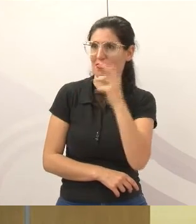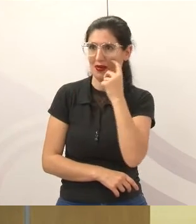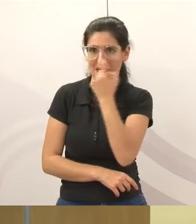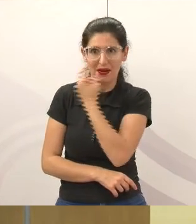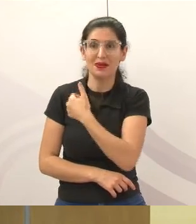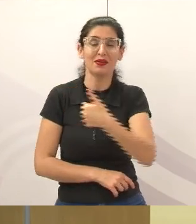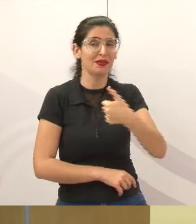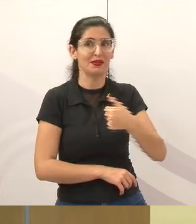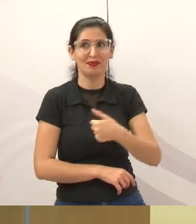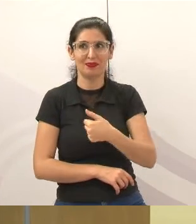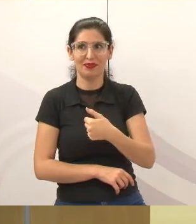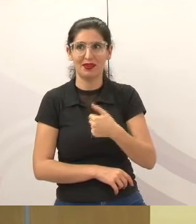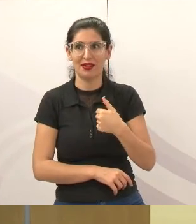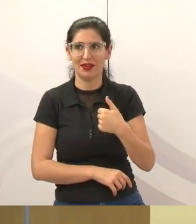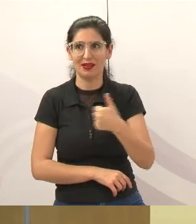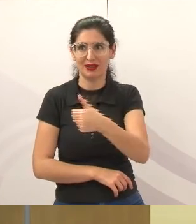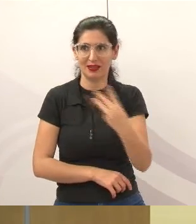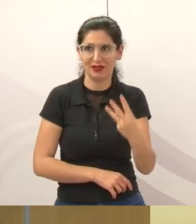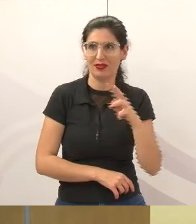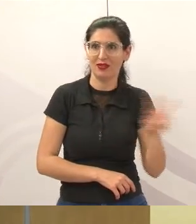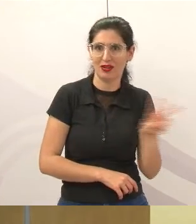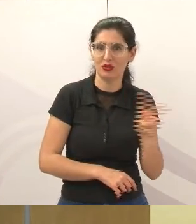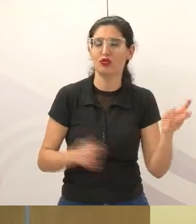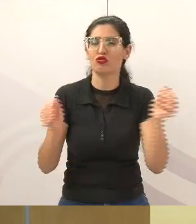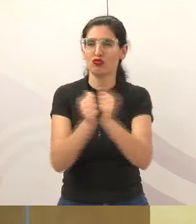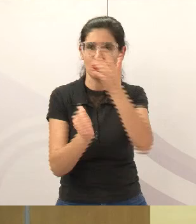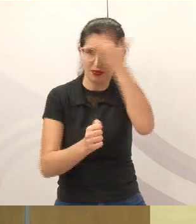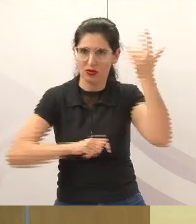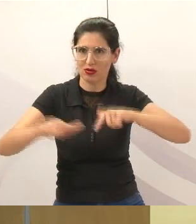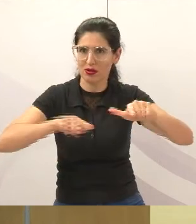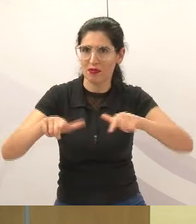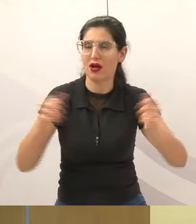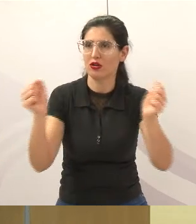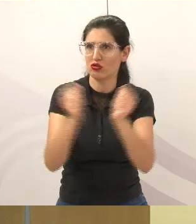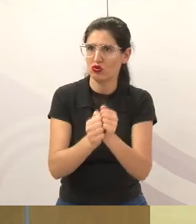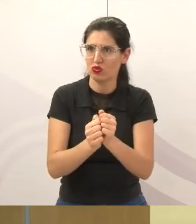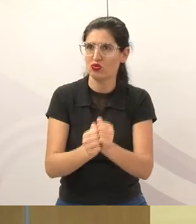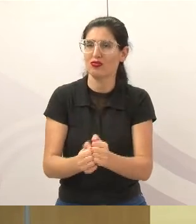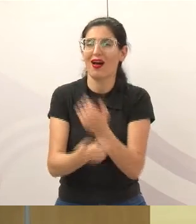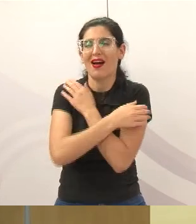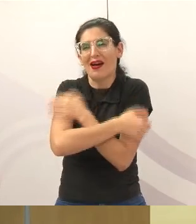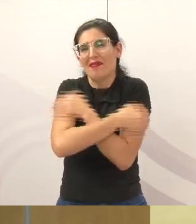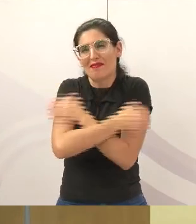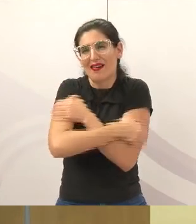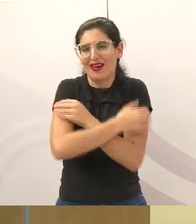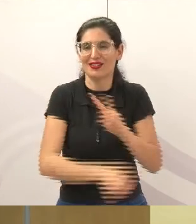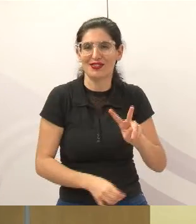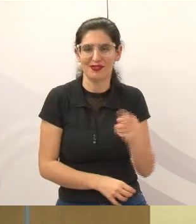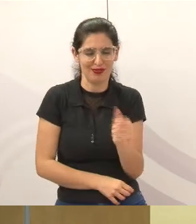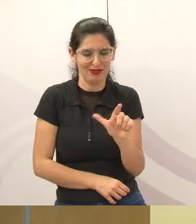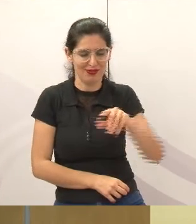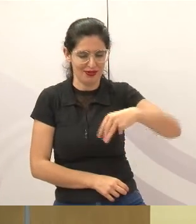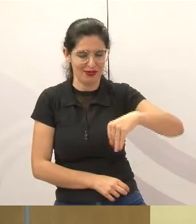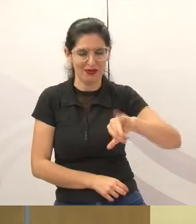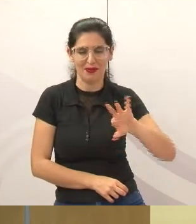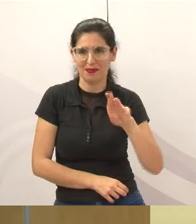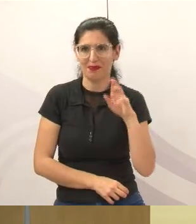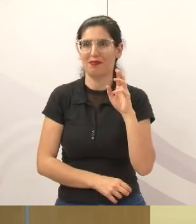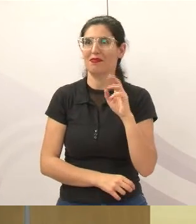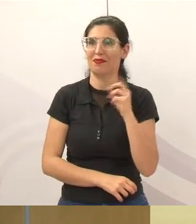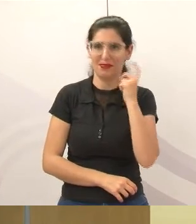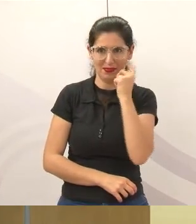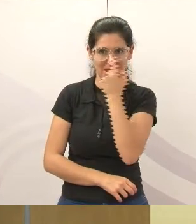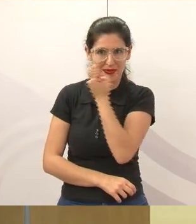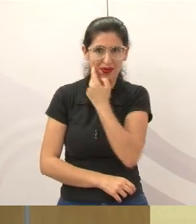13 vereadores aqui, mais as assessorias, os amigos aqui da Câmara, estão mandando um grande abraço para você, nós temos certeza que está assistindo aí da sua